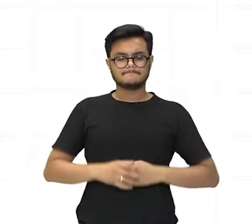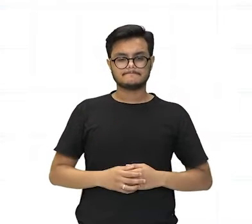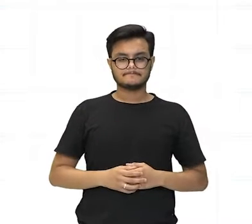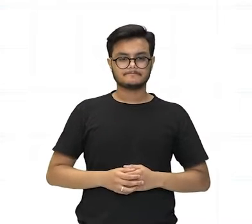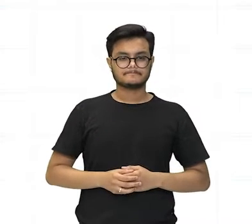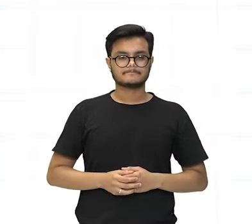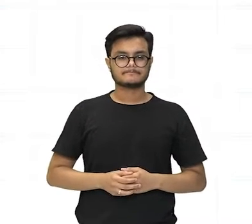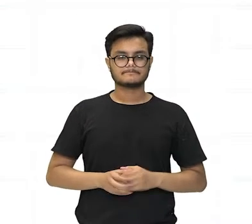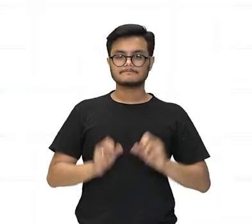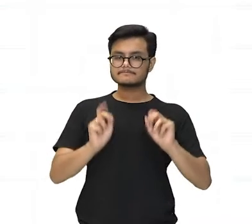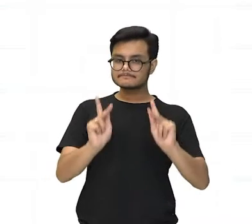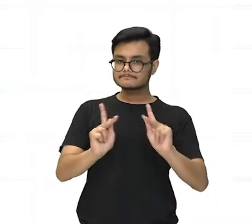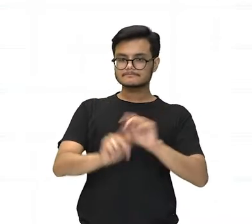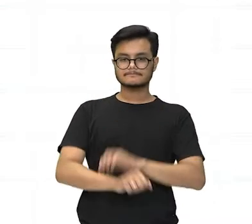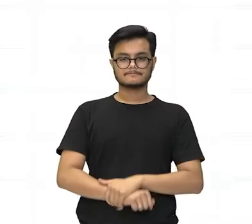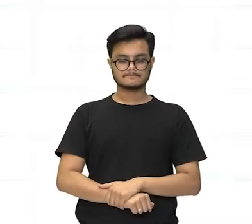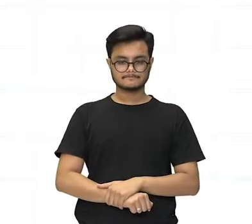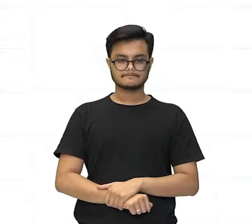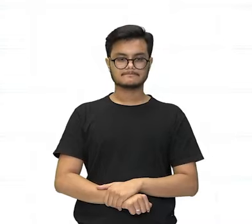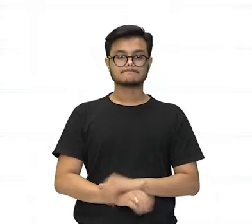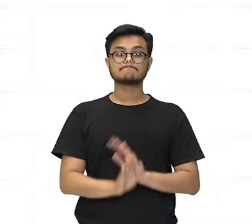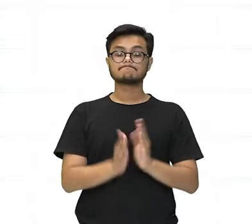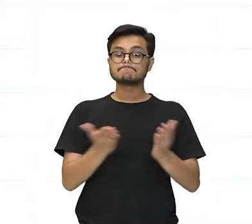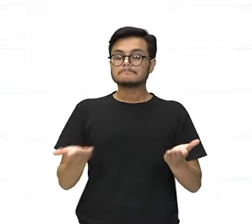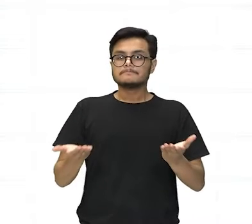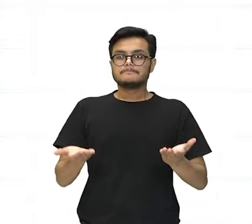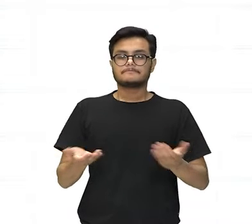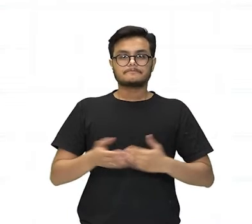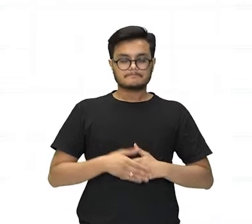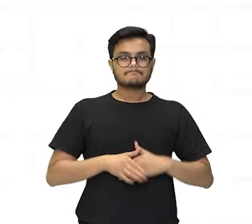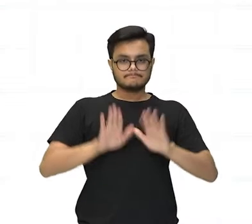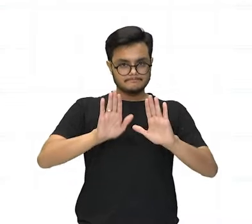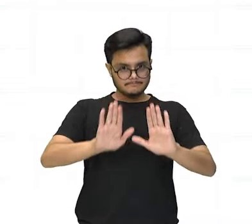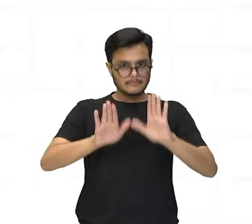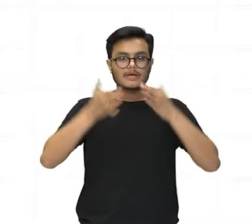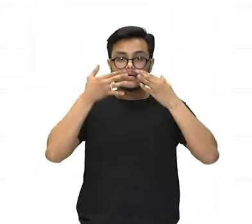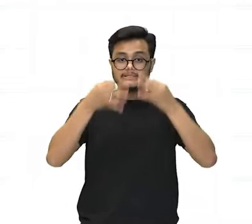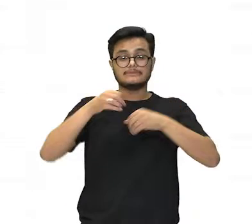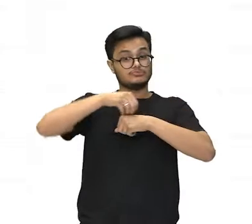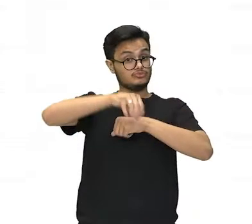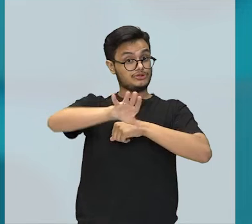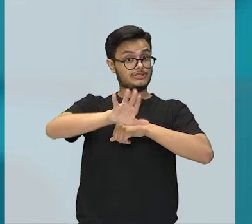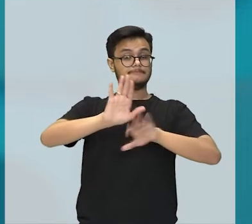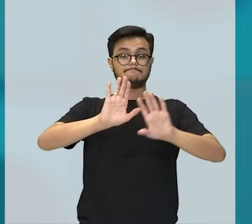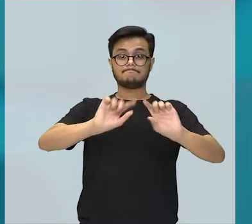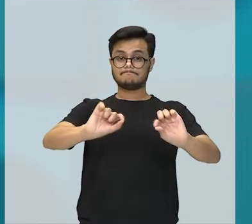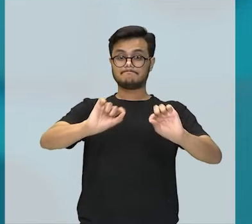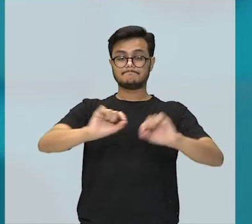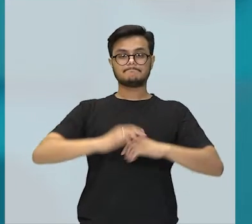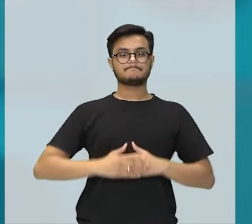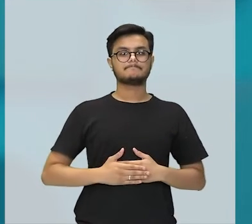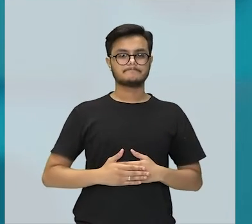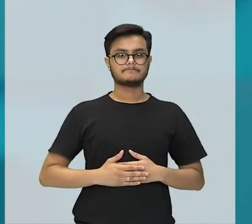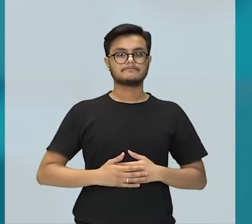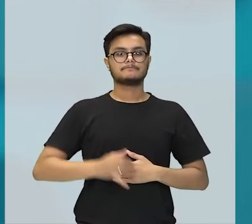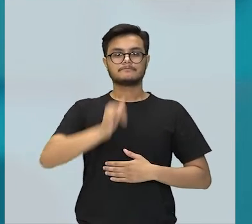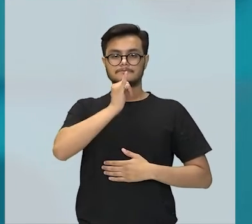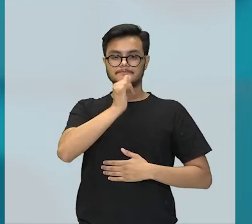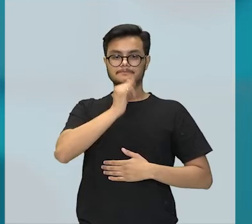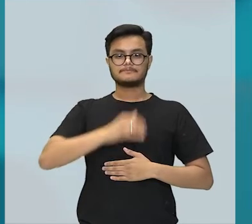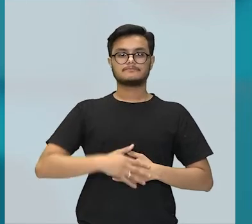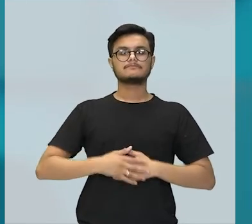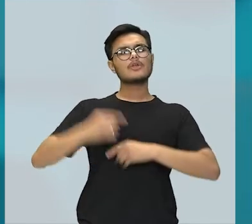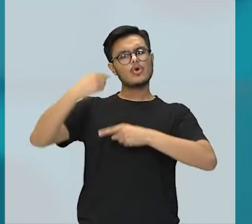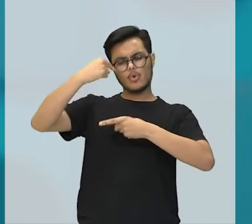a cicatrização. E aí eu já quero dar um ponto de atenção para vocês. Normalmente, quando a gente sofre